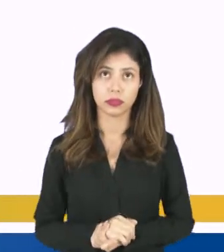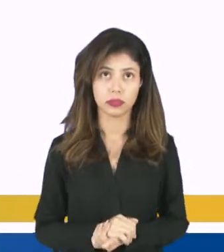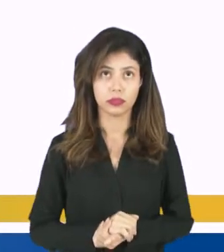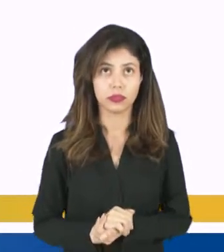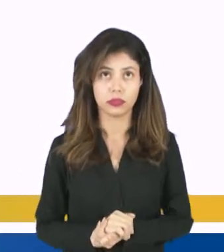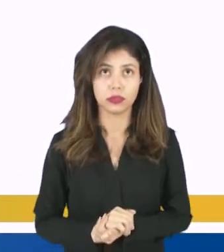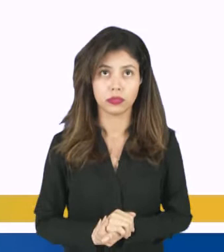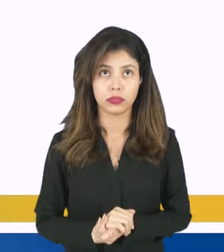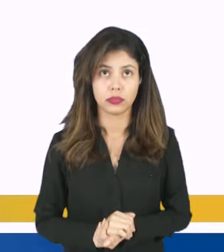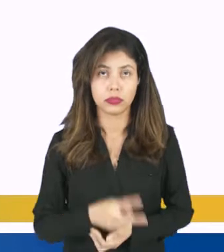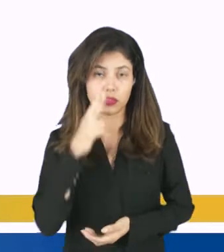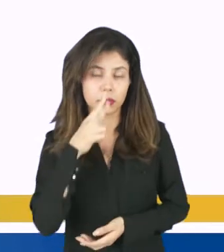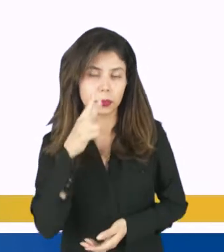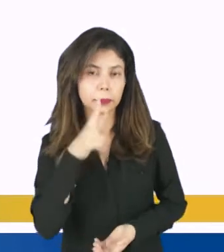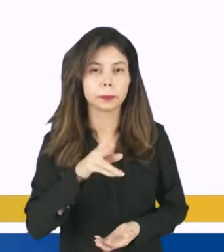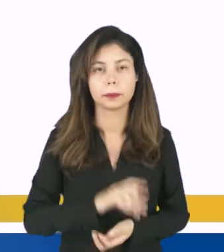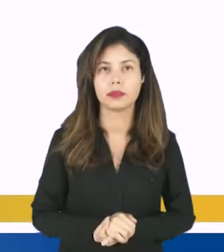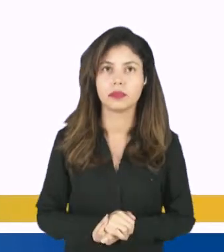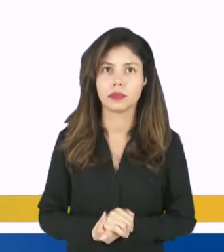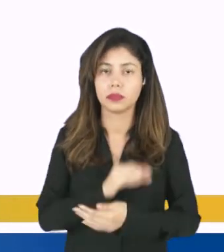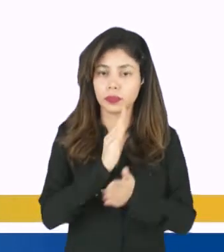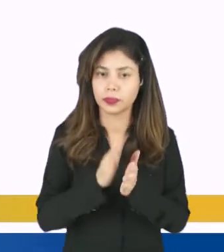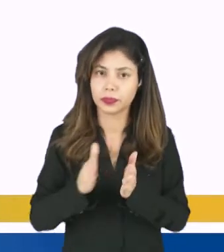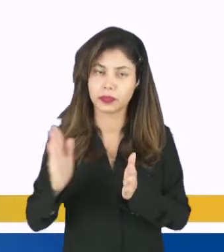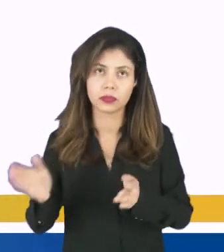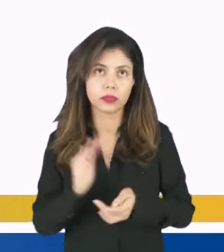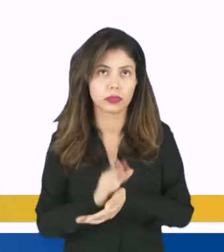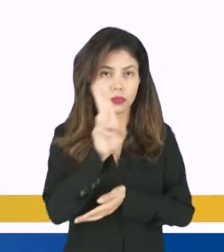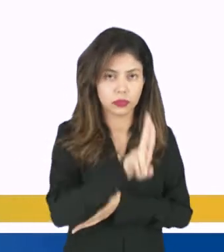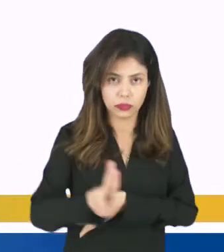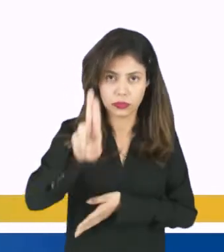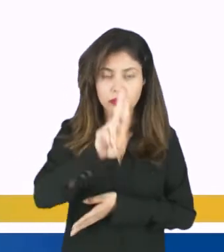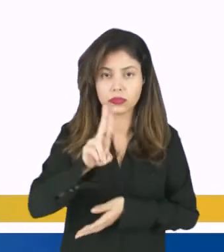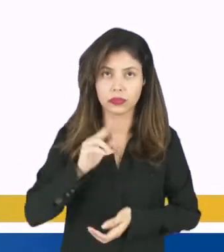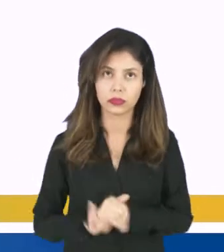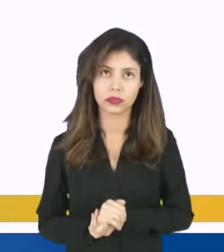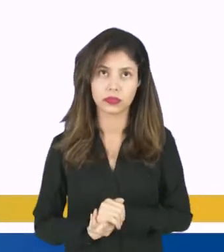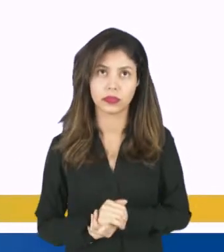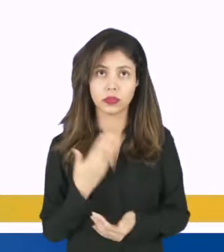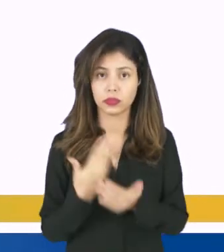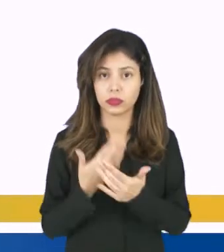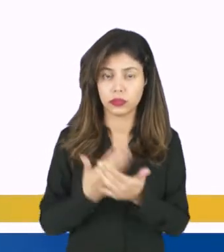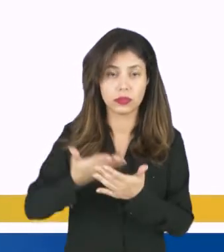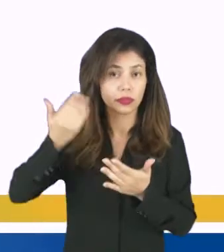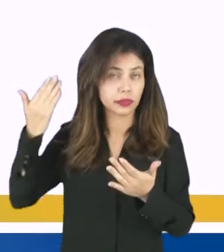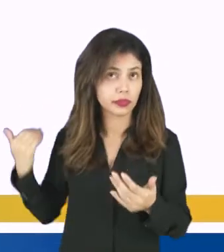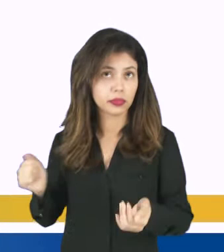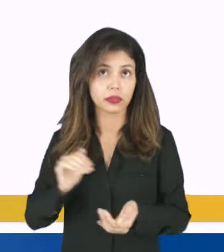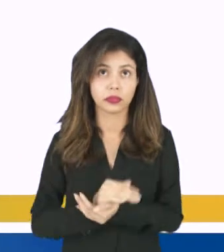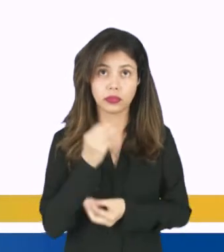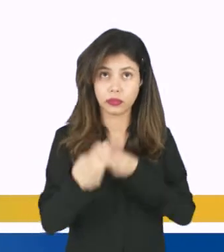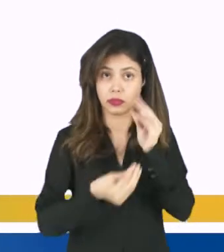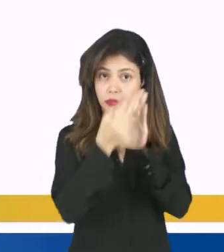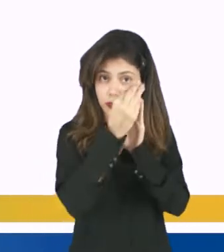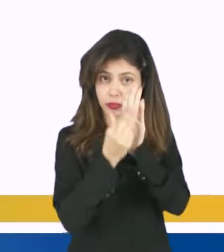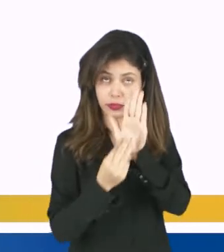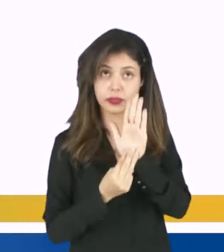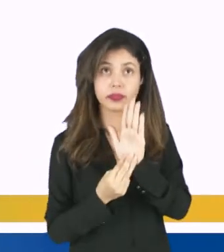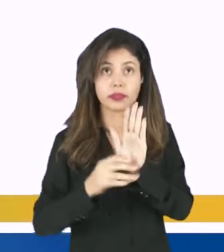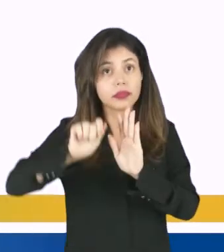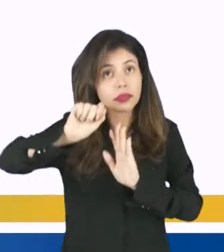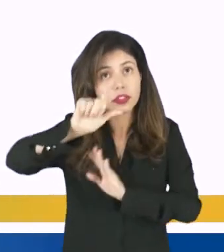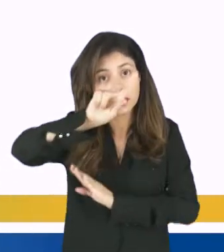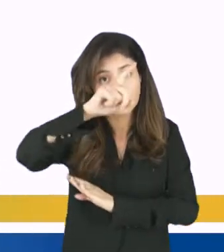x ao quadrado vezes o binômio x menos 1 para encontrar o termo lá abaixo do